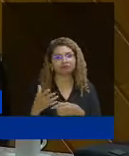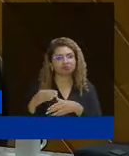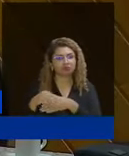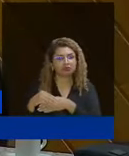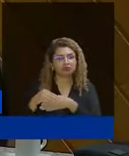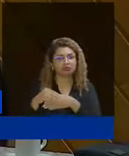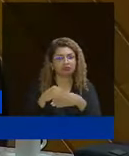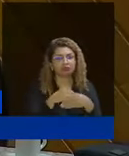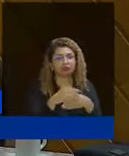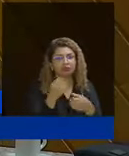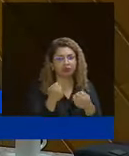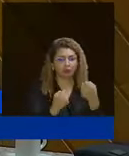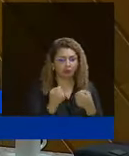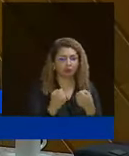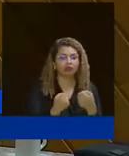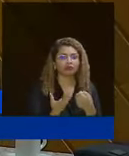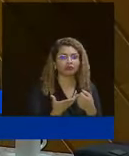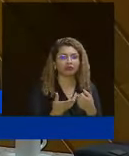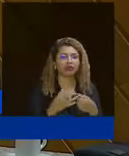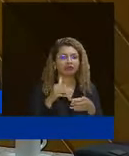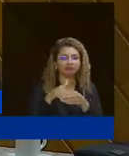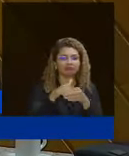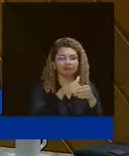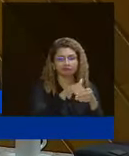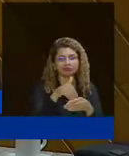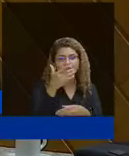transporte, tá, de eleitores.